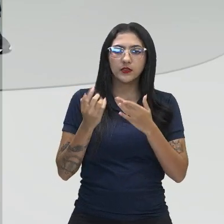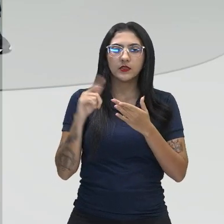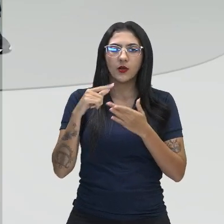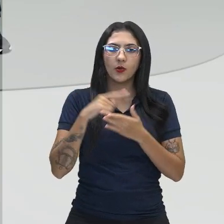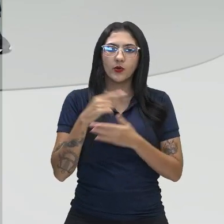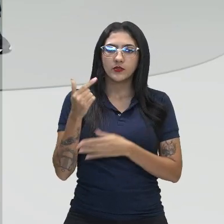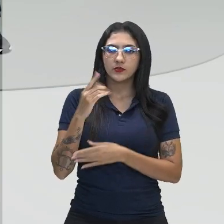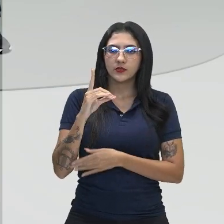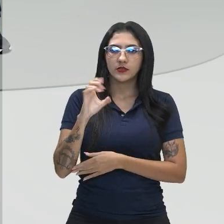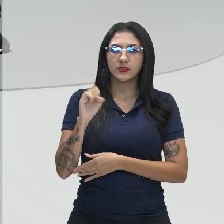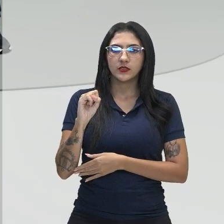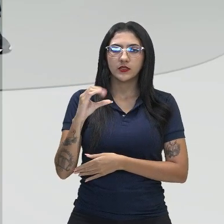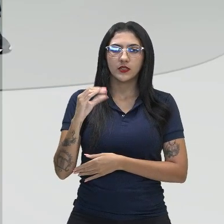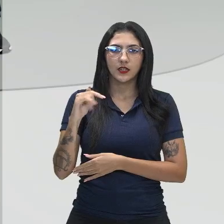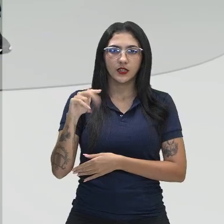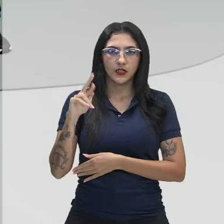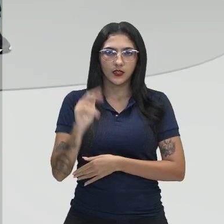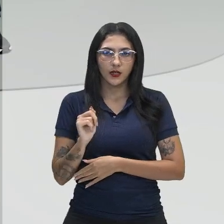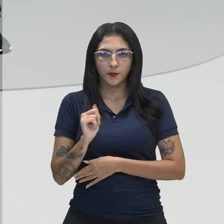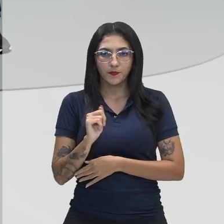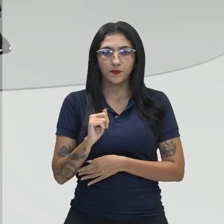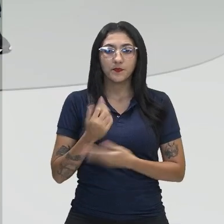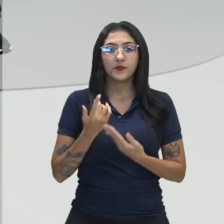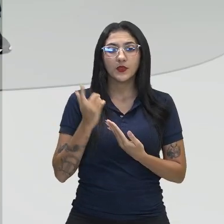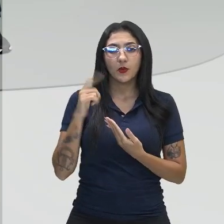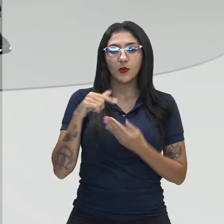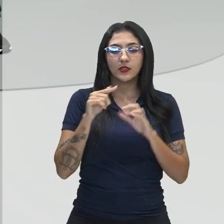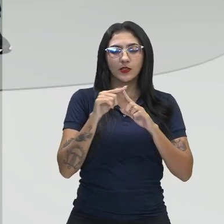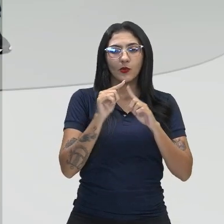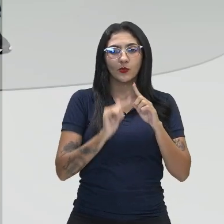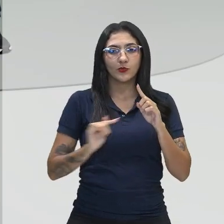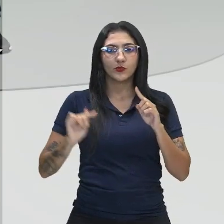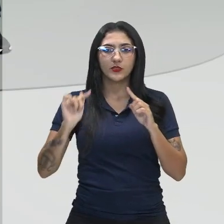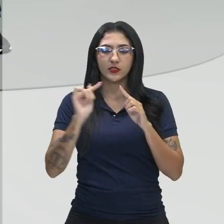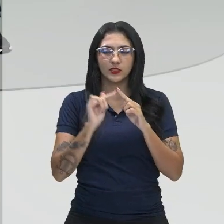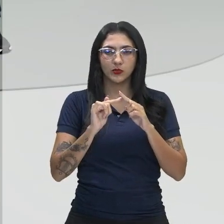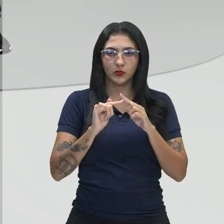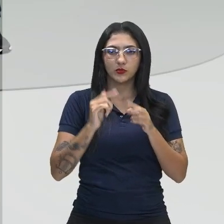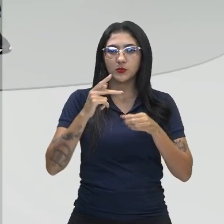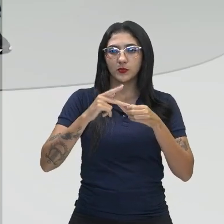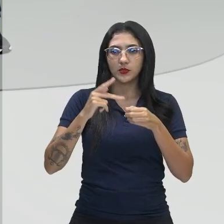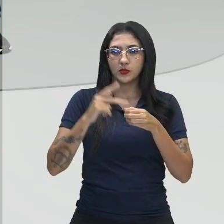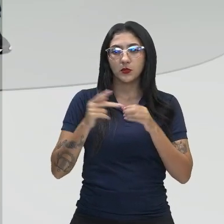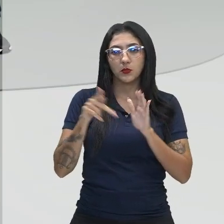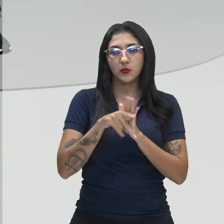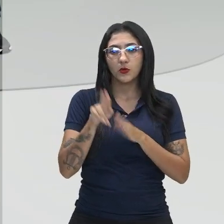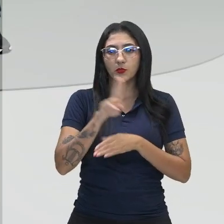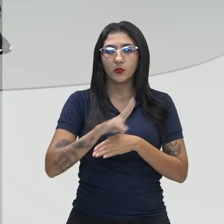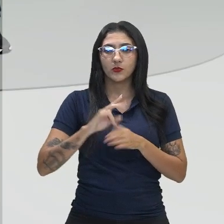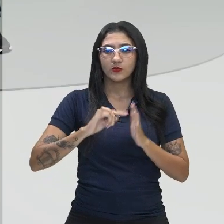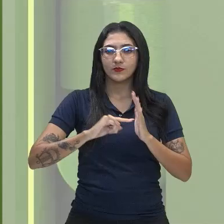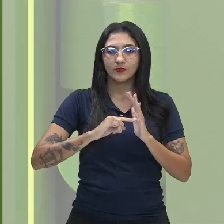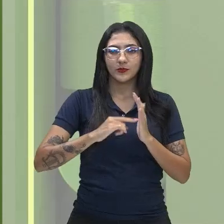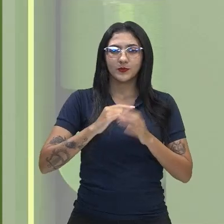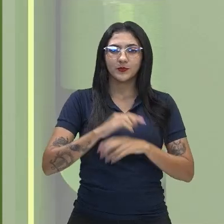da descarga. Bom, esse é o ciclo de diesel que é responsável pelos motores a diesel.